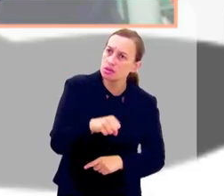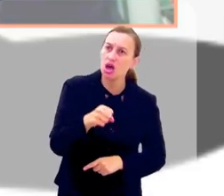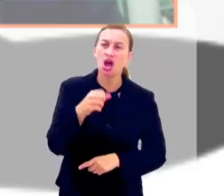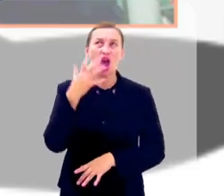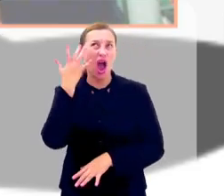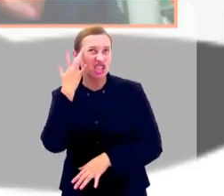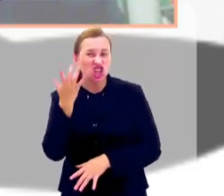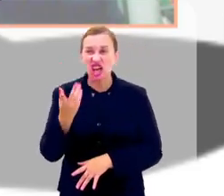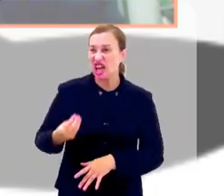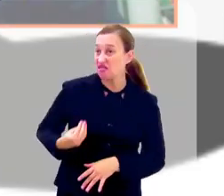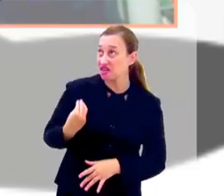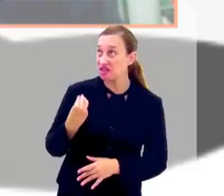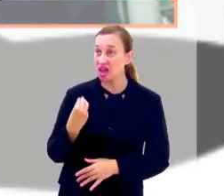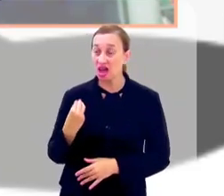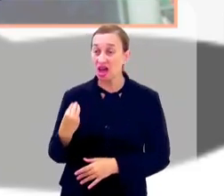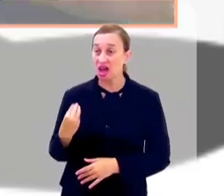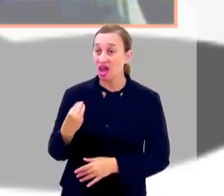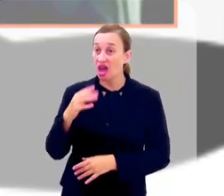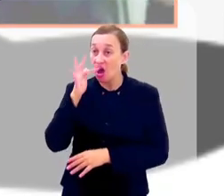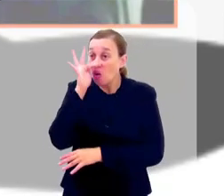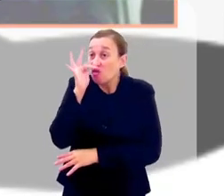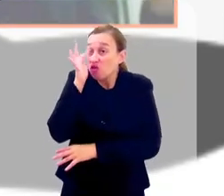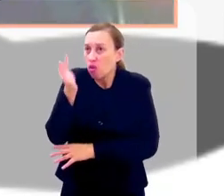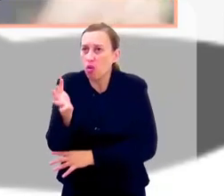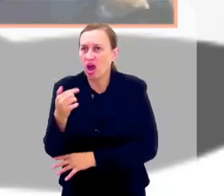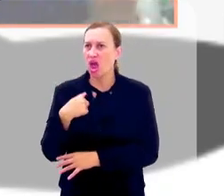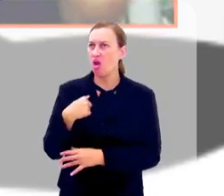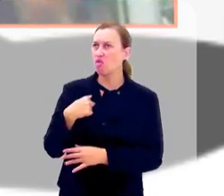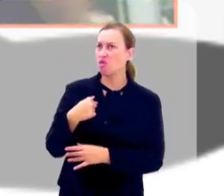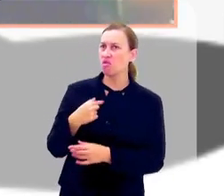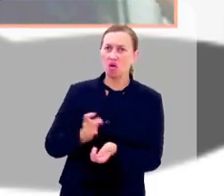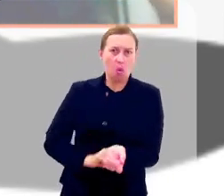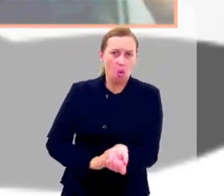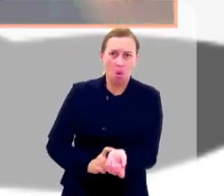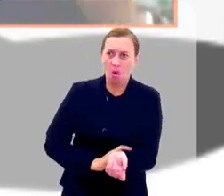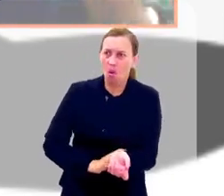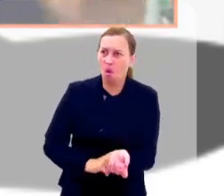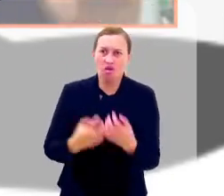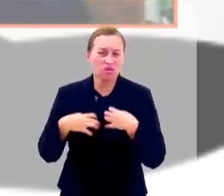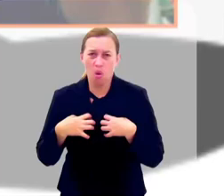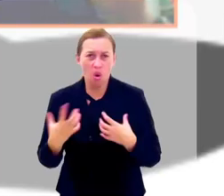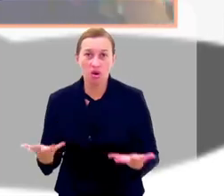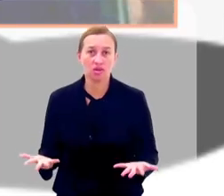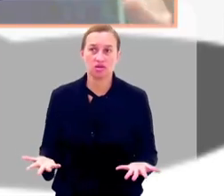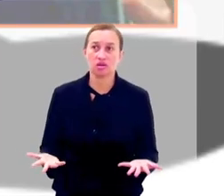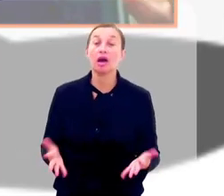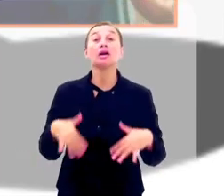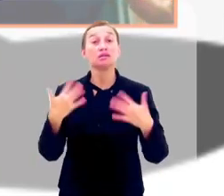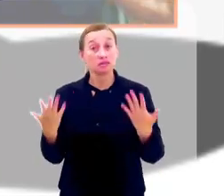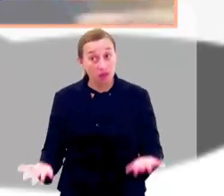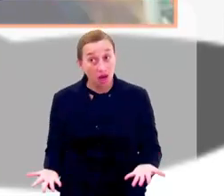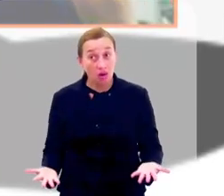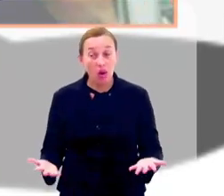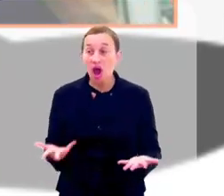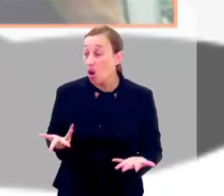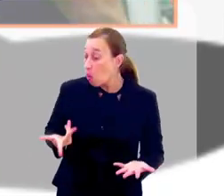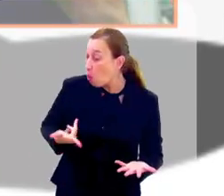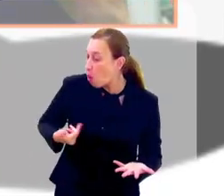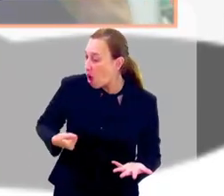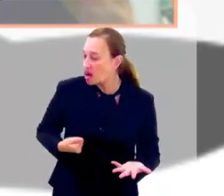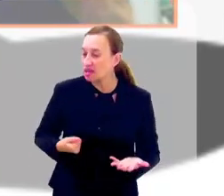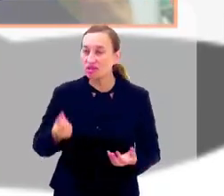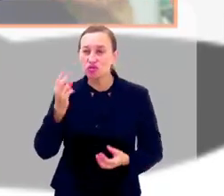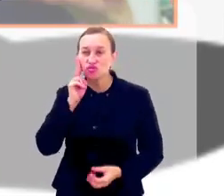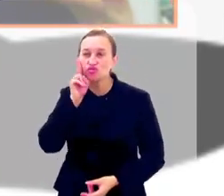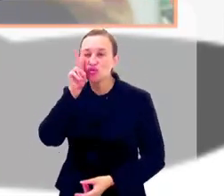problemas, sim. Se eu achar que a vida é um mar rosa, eu vou me frustrar, eu vou morrer frustrado. Então, é